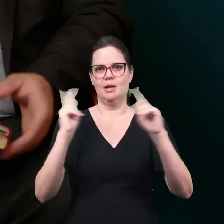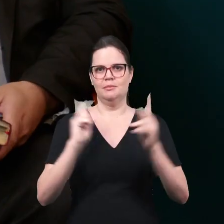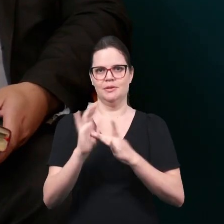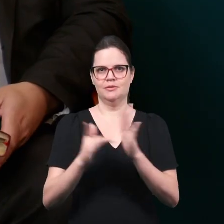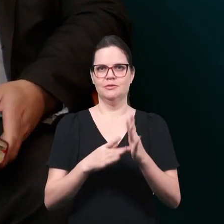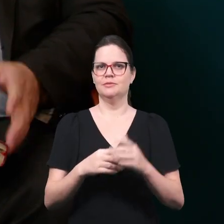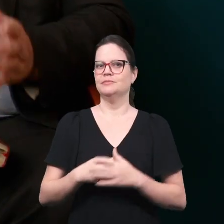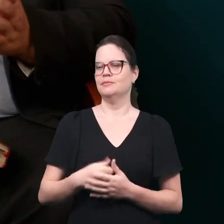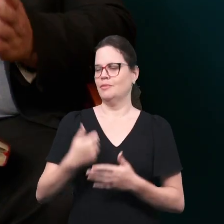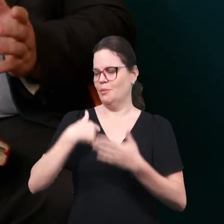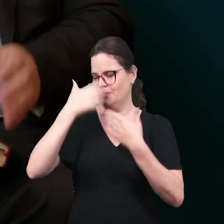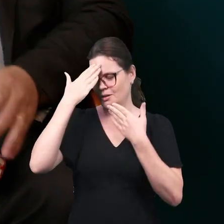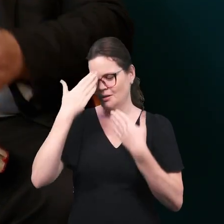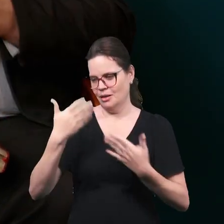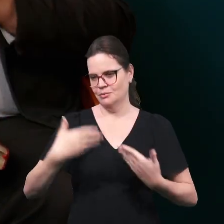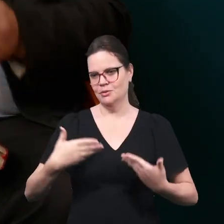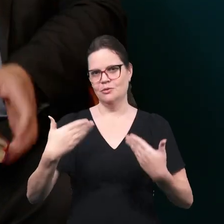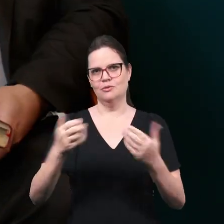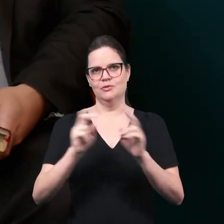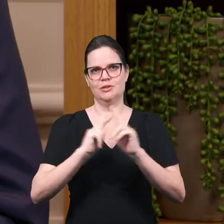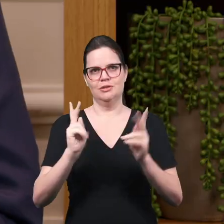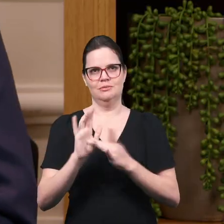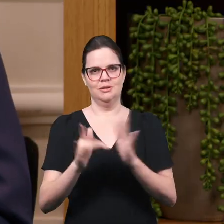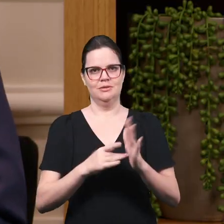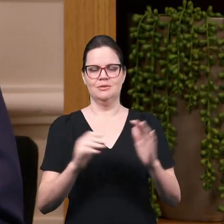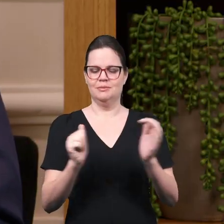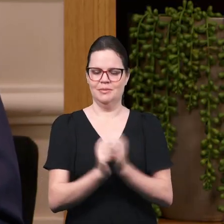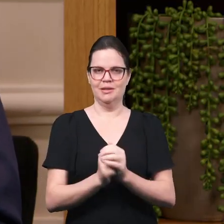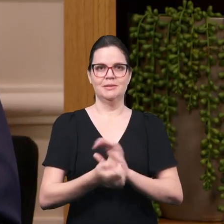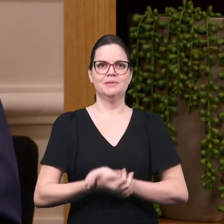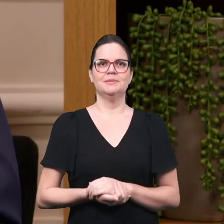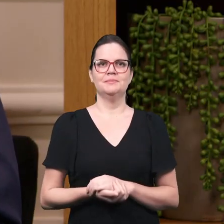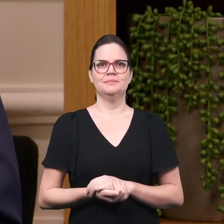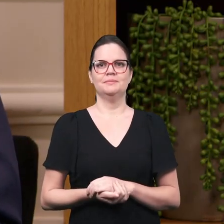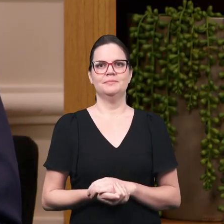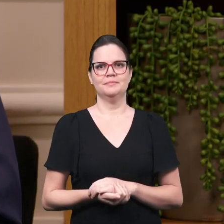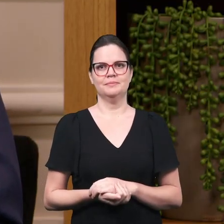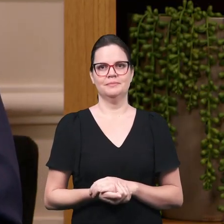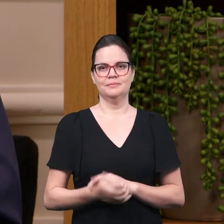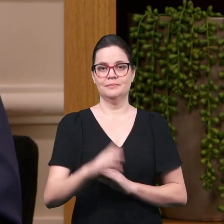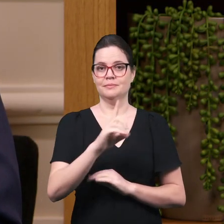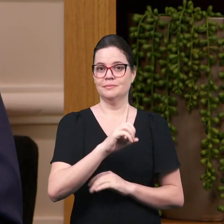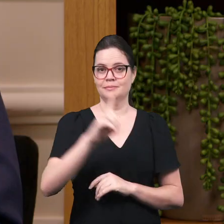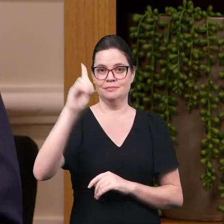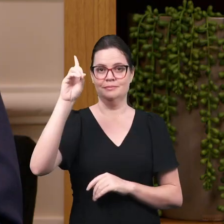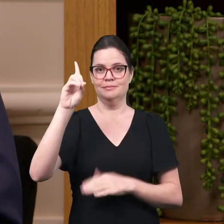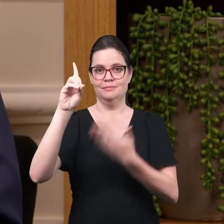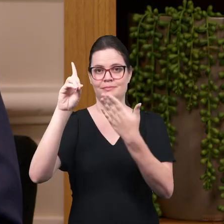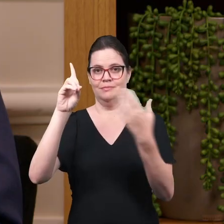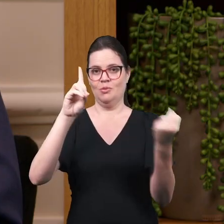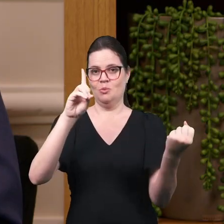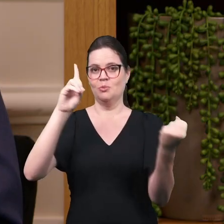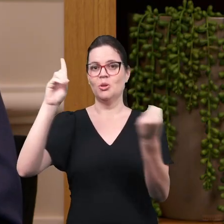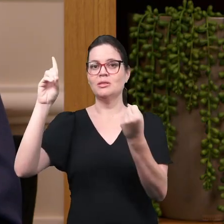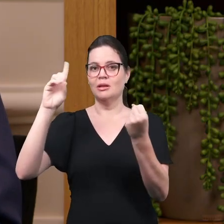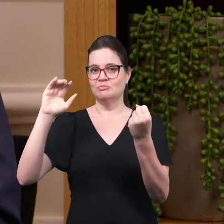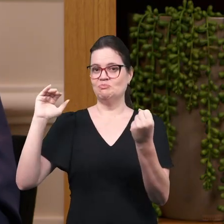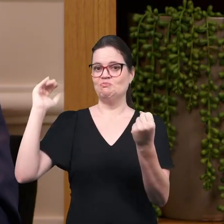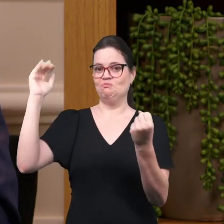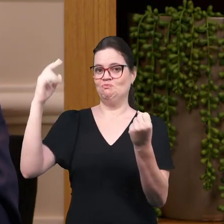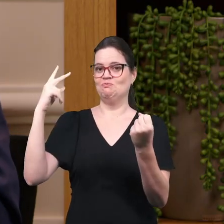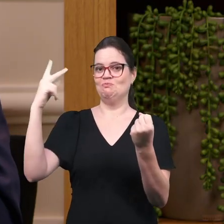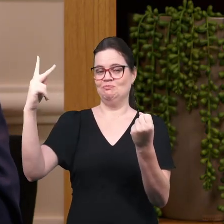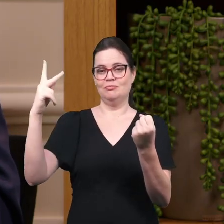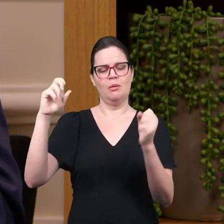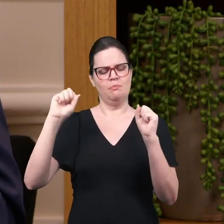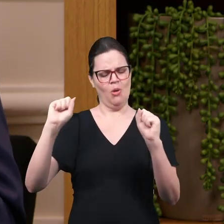Pastor Márcio, paz do Senhor a todos. Paz do Senhor, irmãos. Amados, Deus é onipotente.